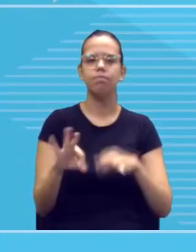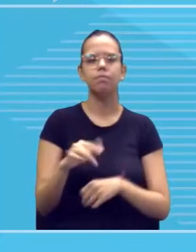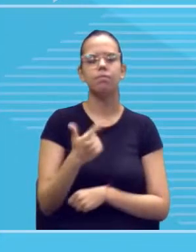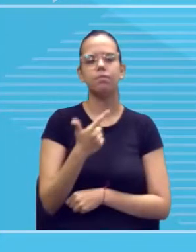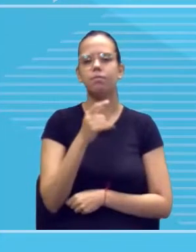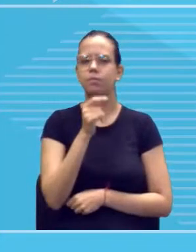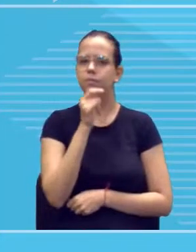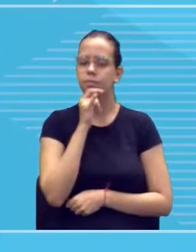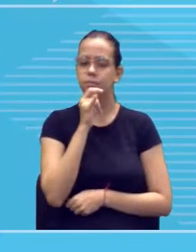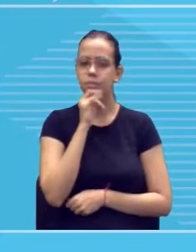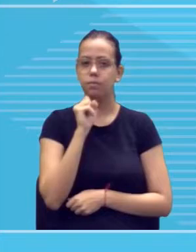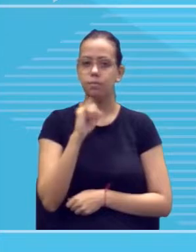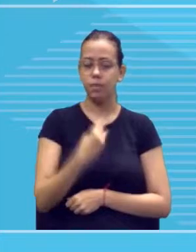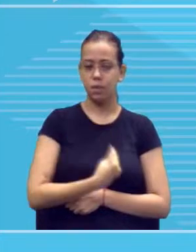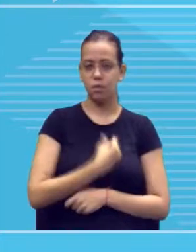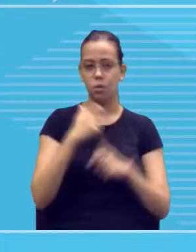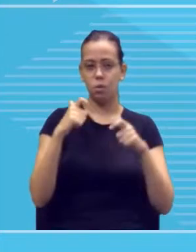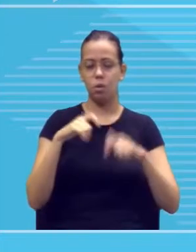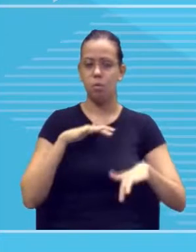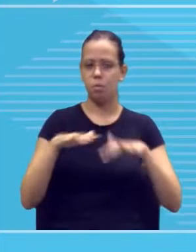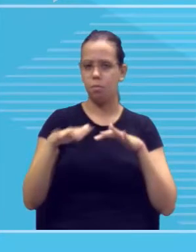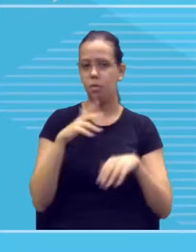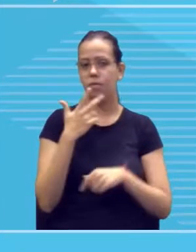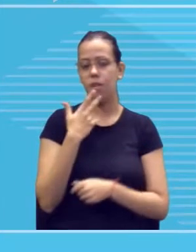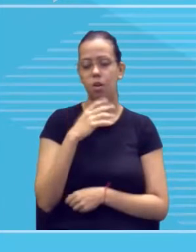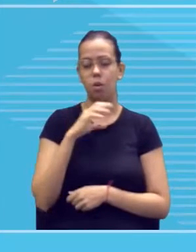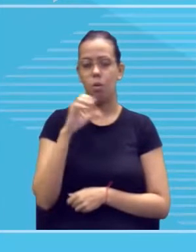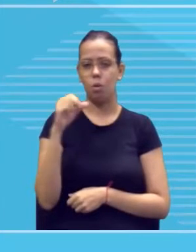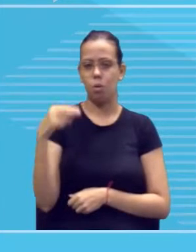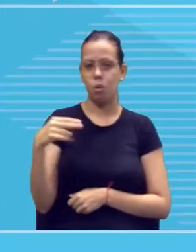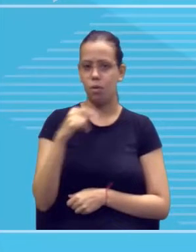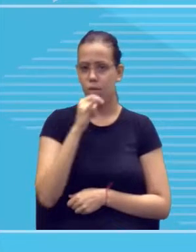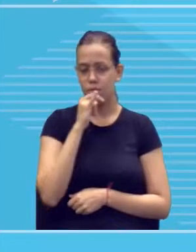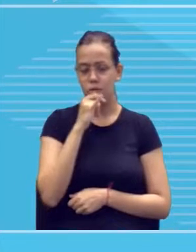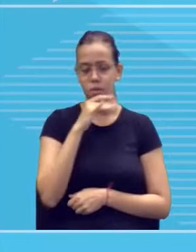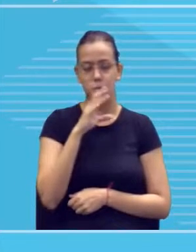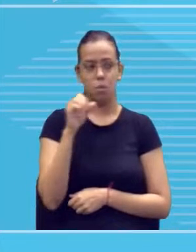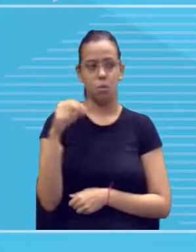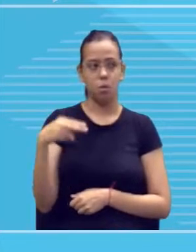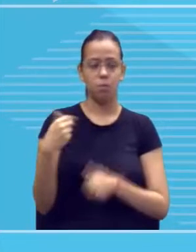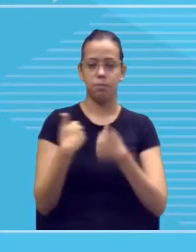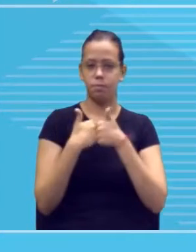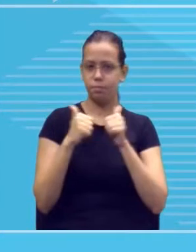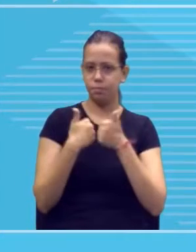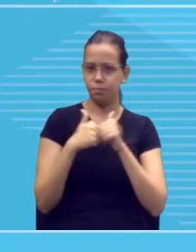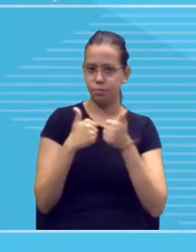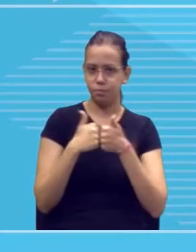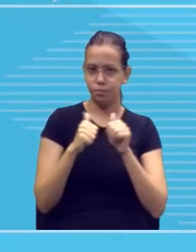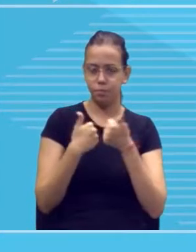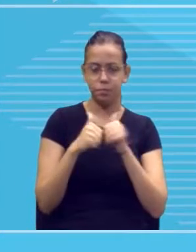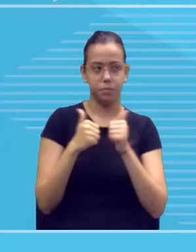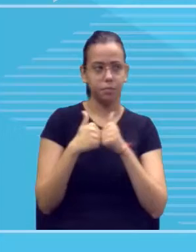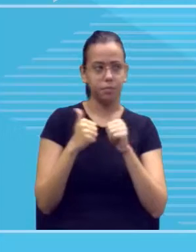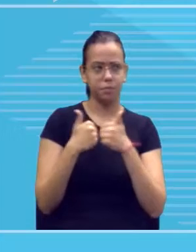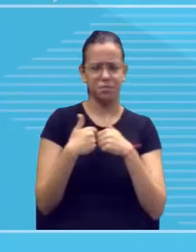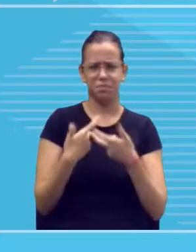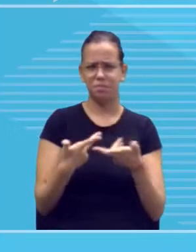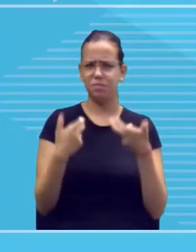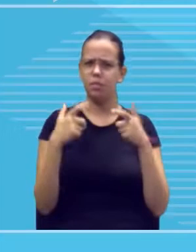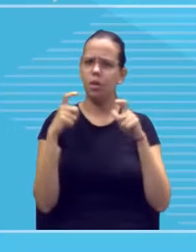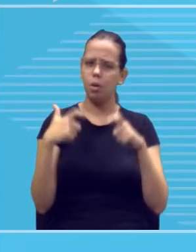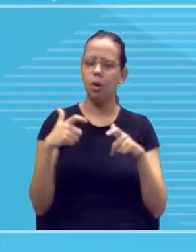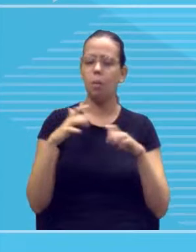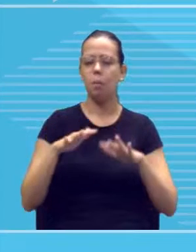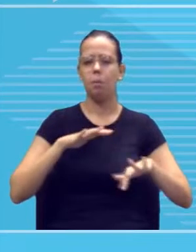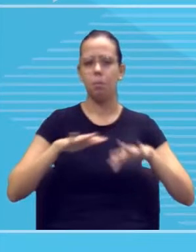em um local em movimento você pode dizer onde on Boss eu estou em um ônibus percebe que é local mas ele